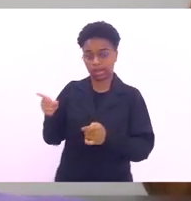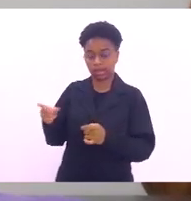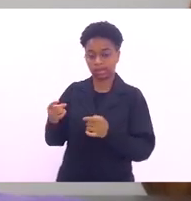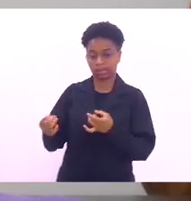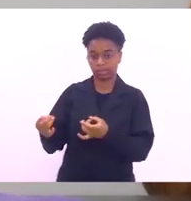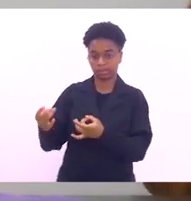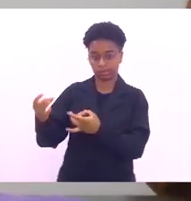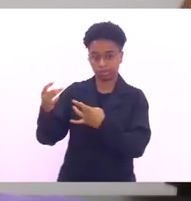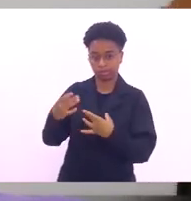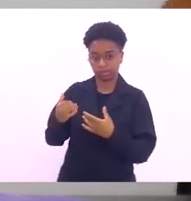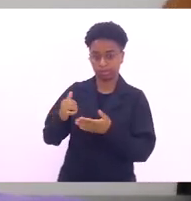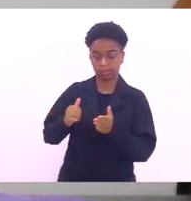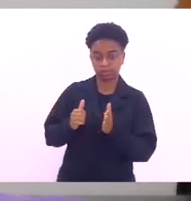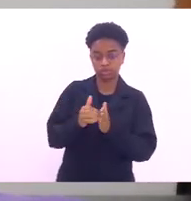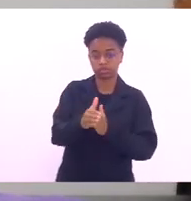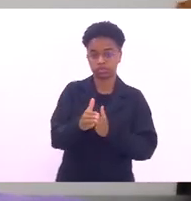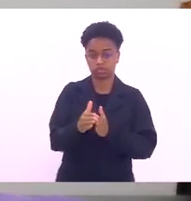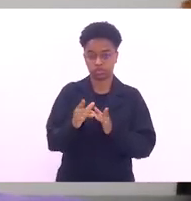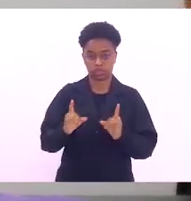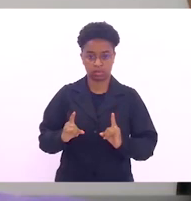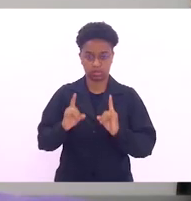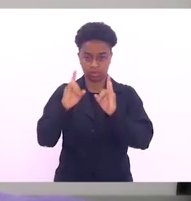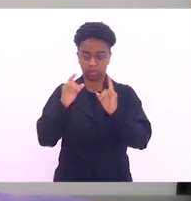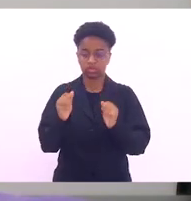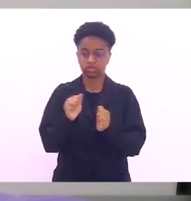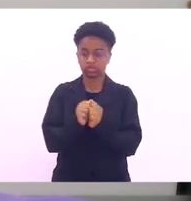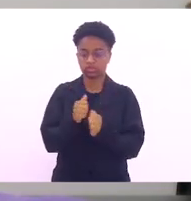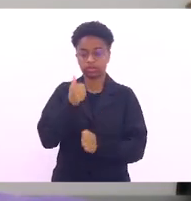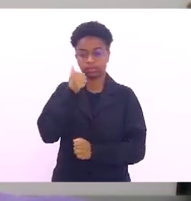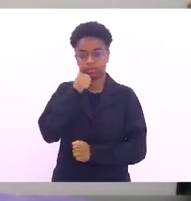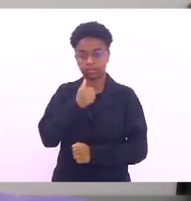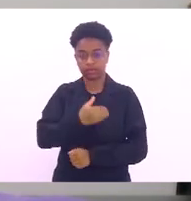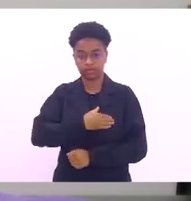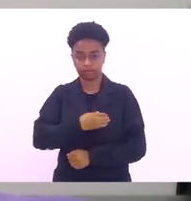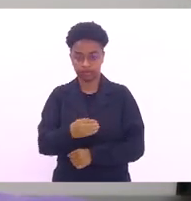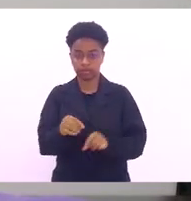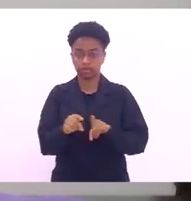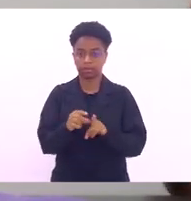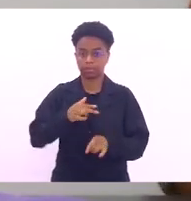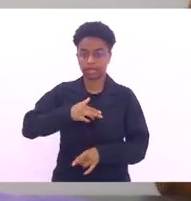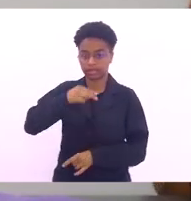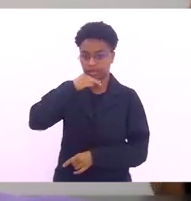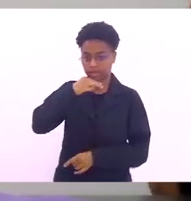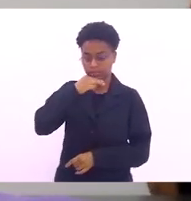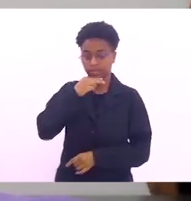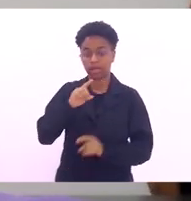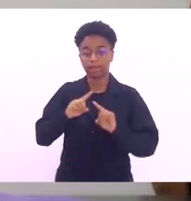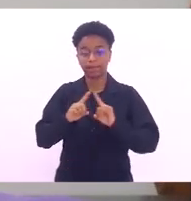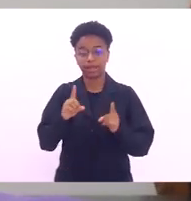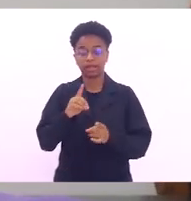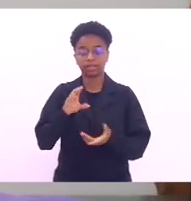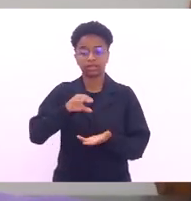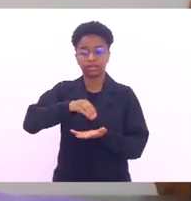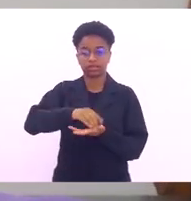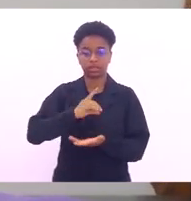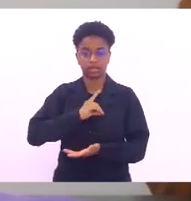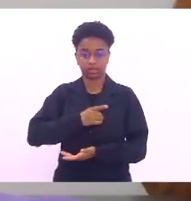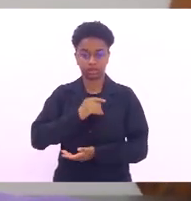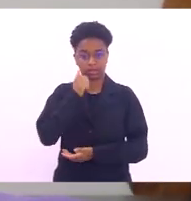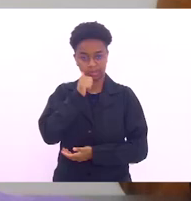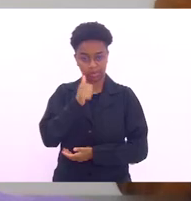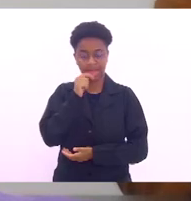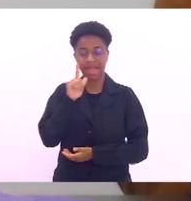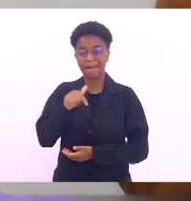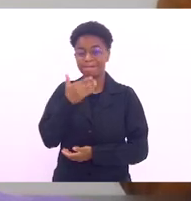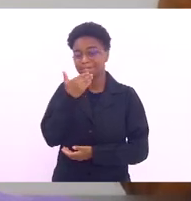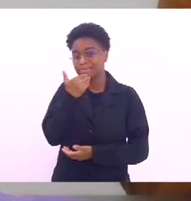neta de um ano não tinha para onde ir adean do Rio Grande do Norte Por incrível que pareça foi a melhor de que eu